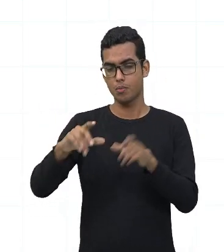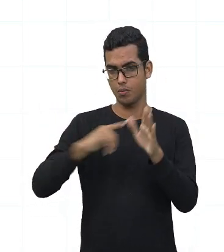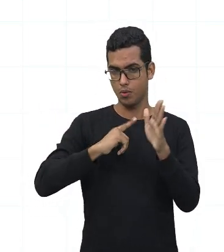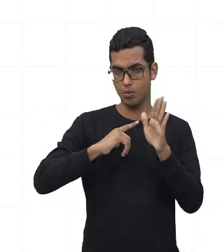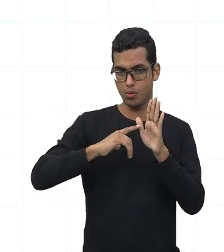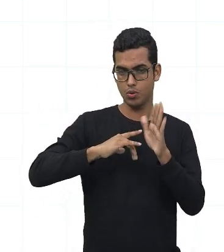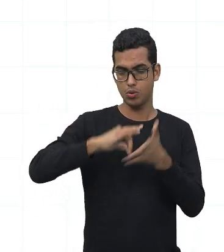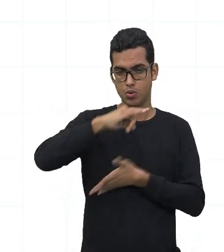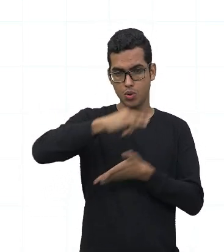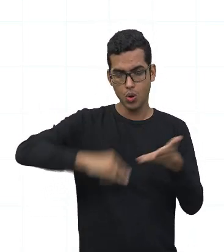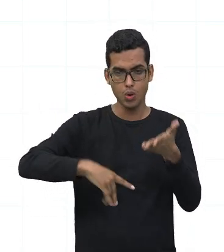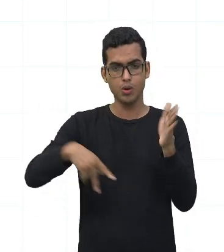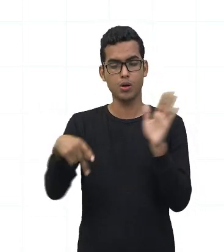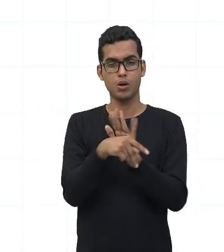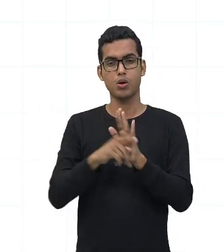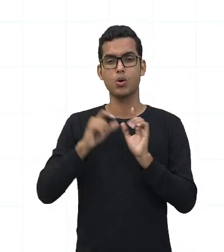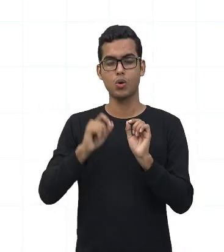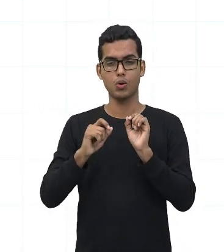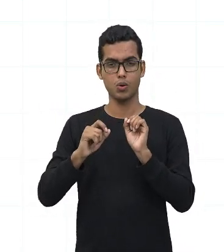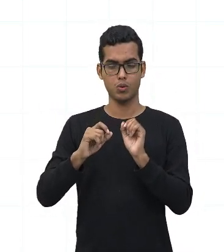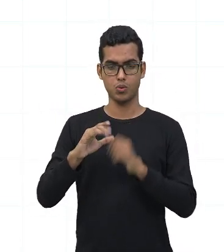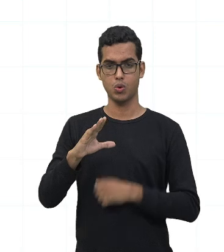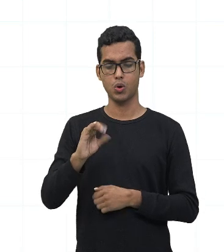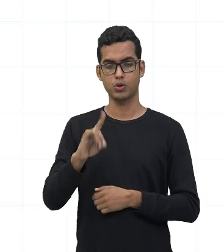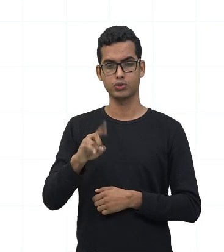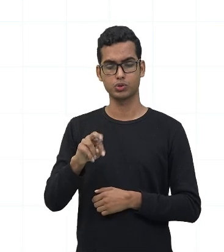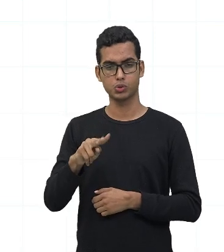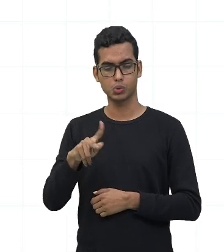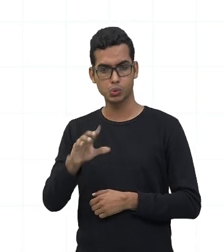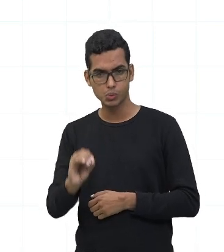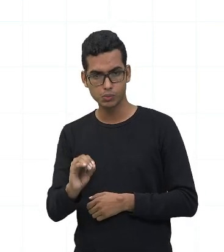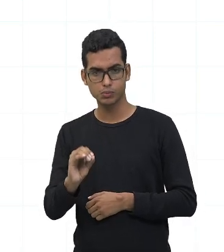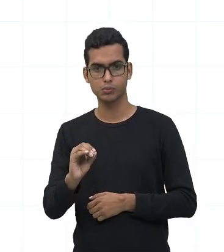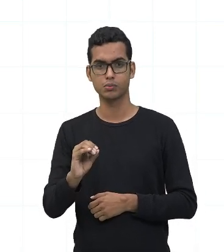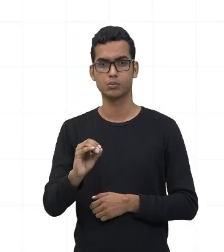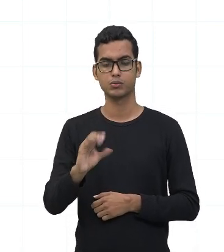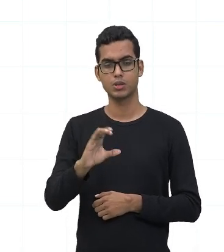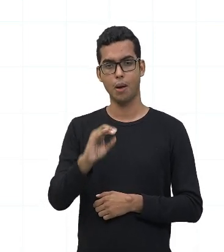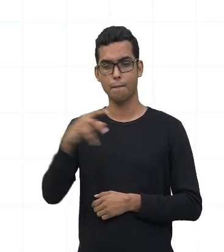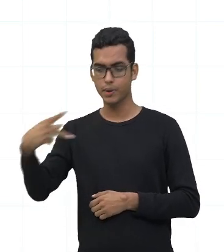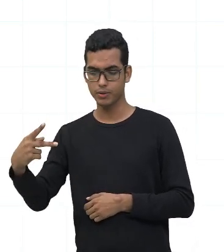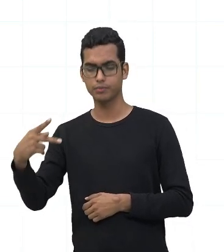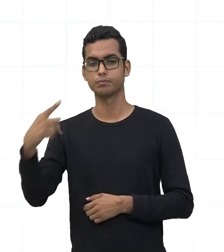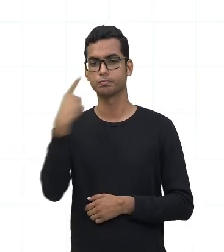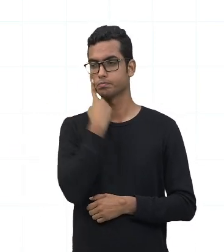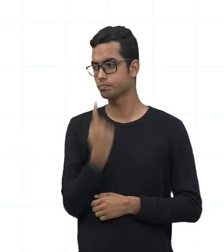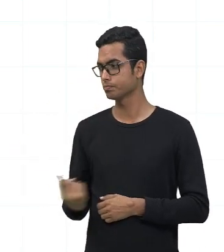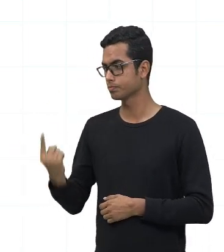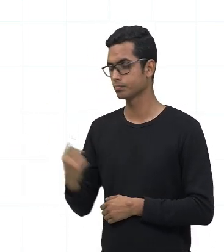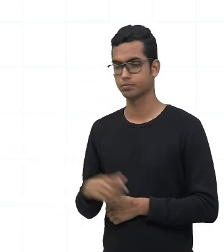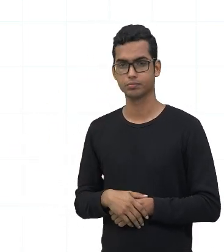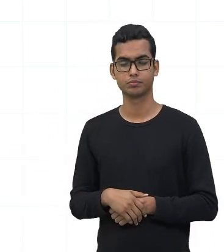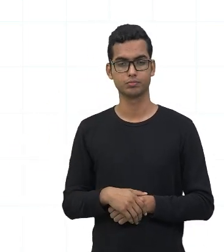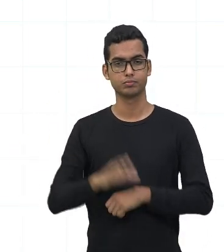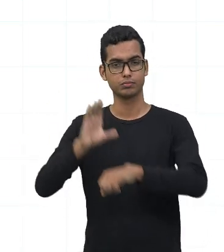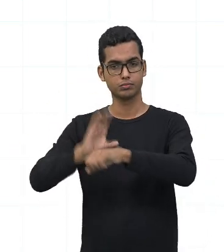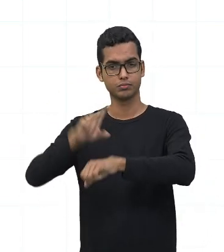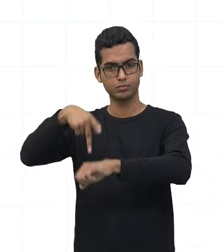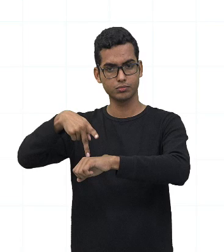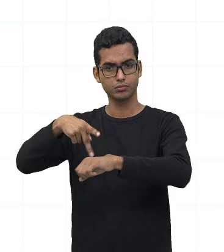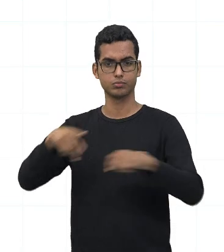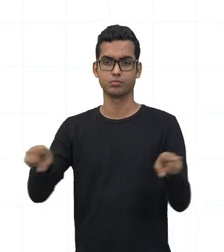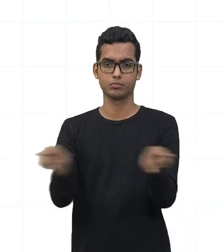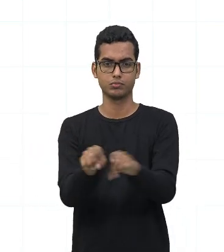né, a humanidade, as pessoas, para proteger contra essas violências. Podemos